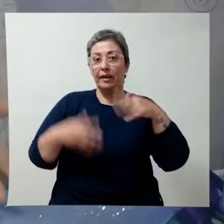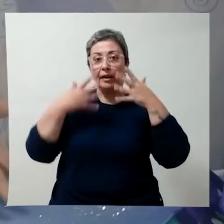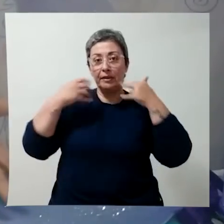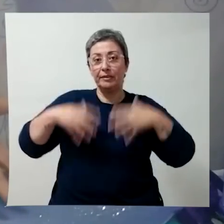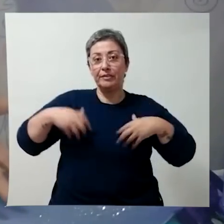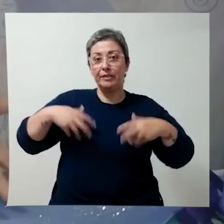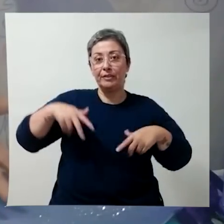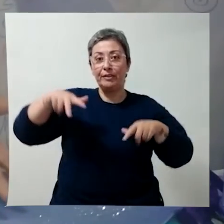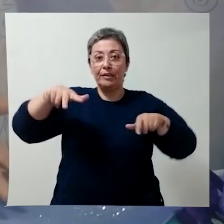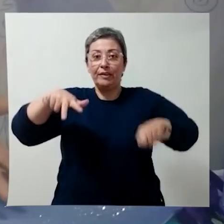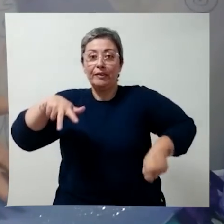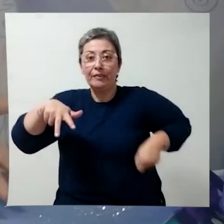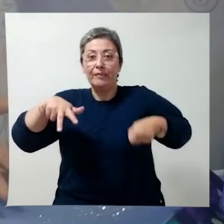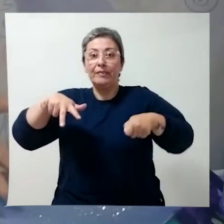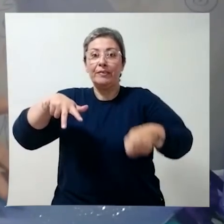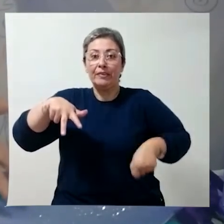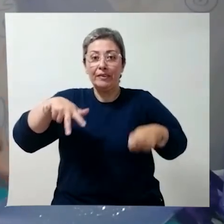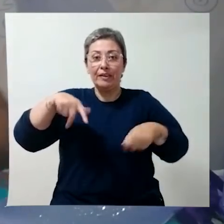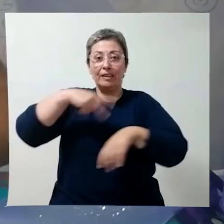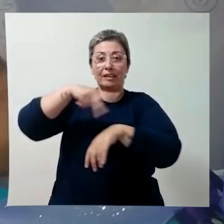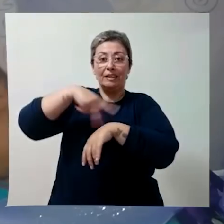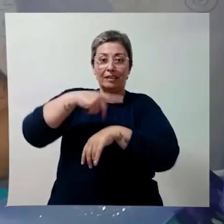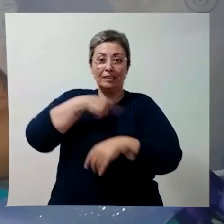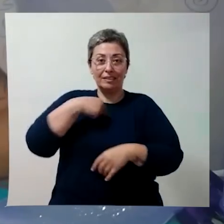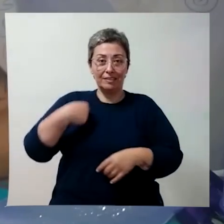É o tigre de Bengala.